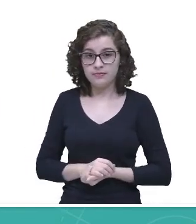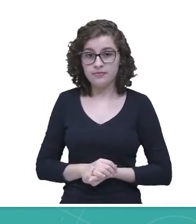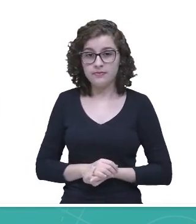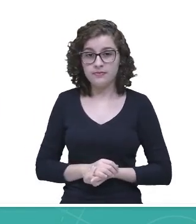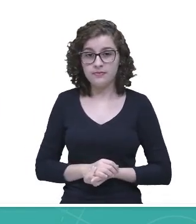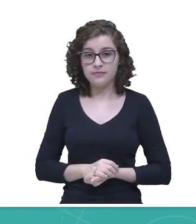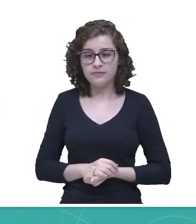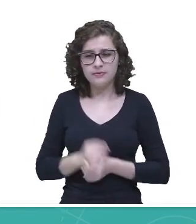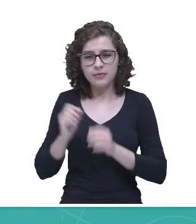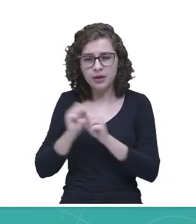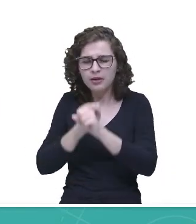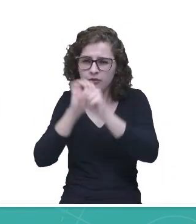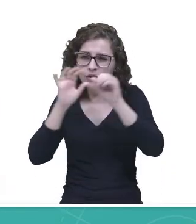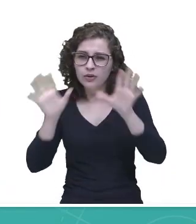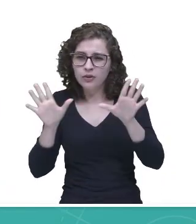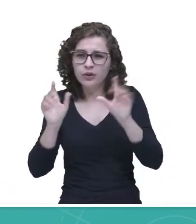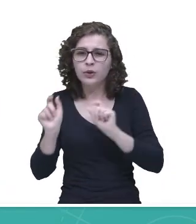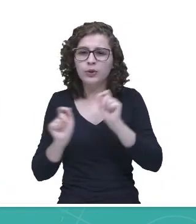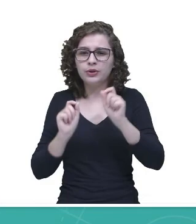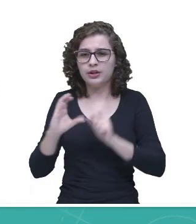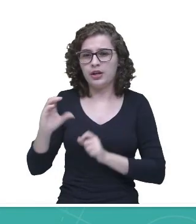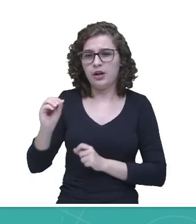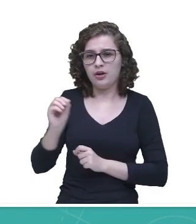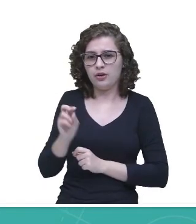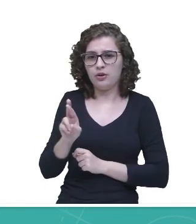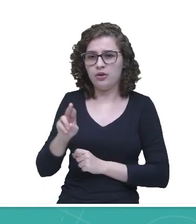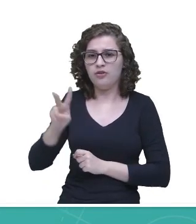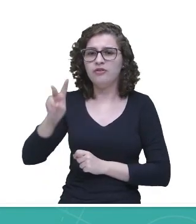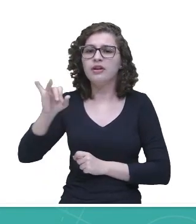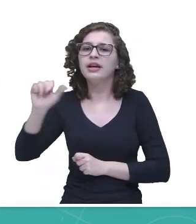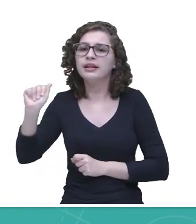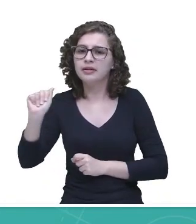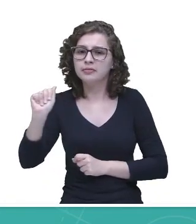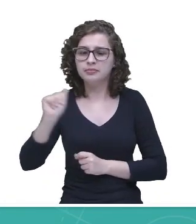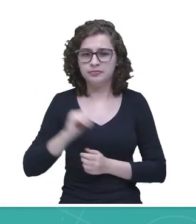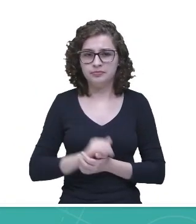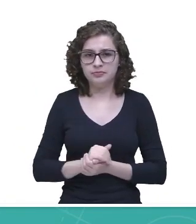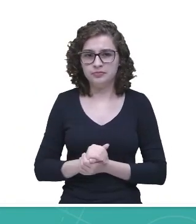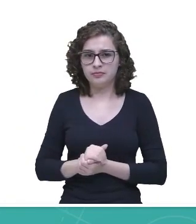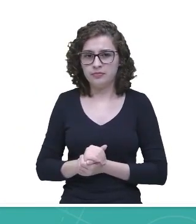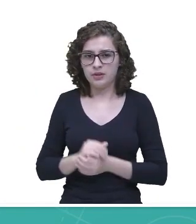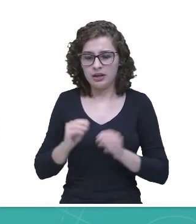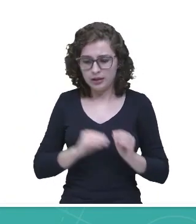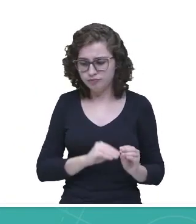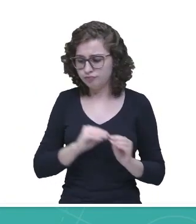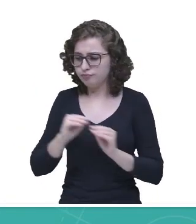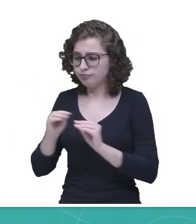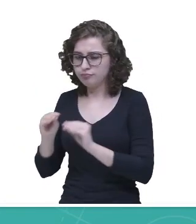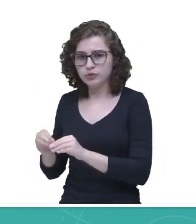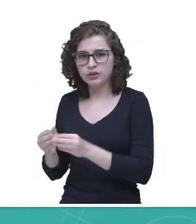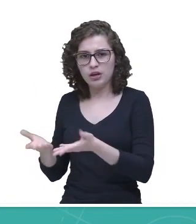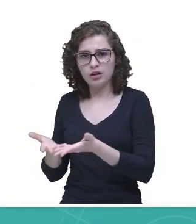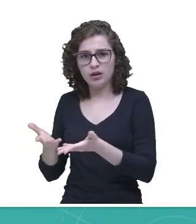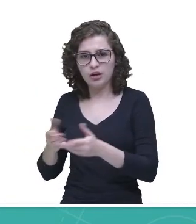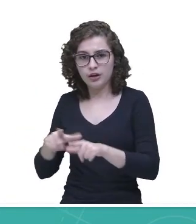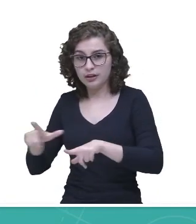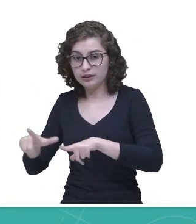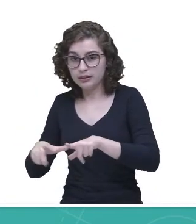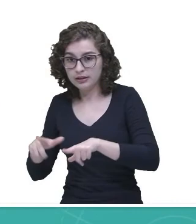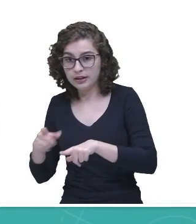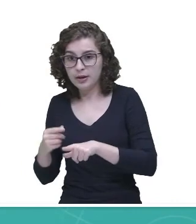a dimensão do que era a corveia, que era justamente quando ele saía do manso servil e ia lá trabalhar no manso